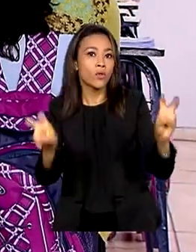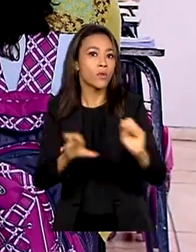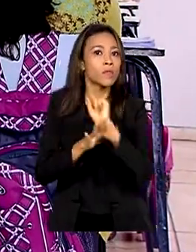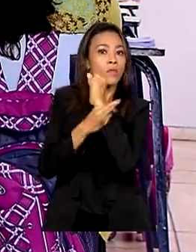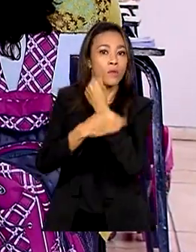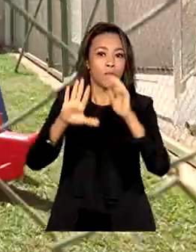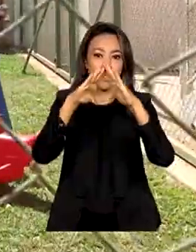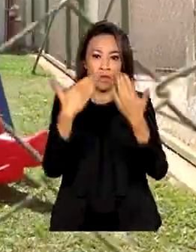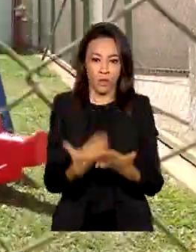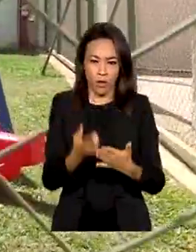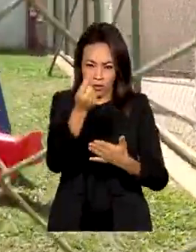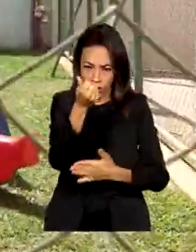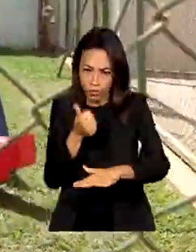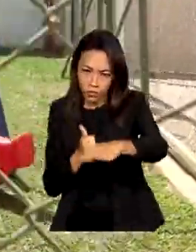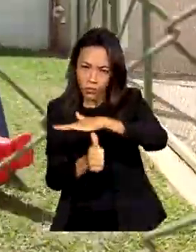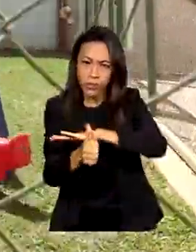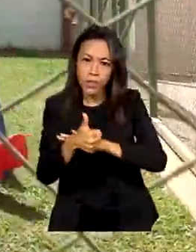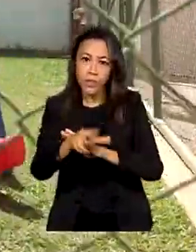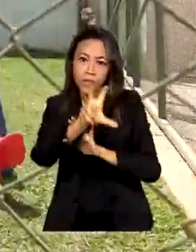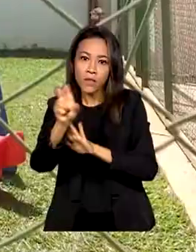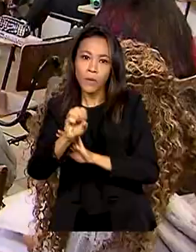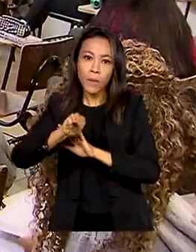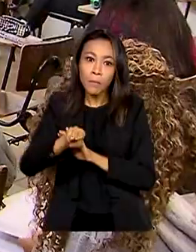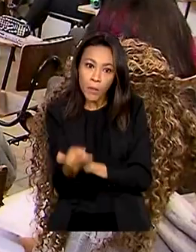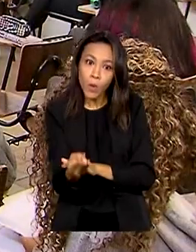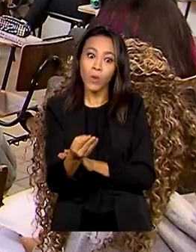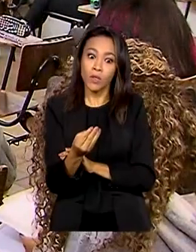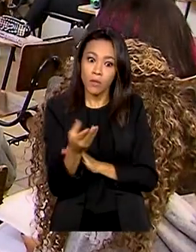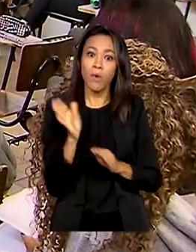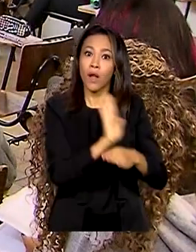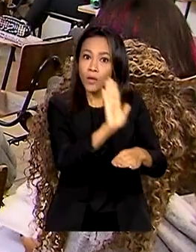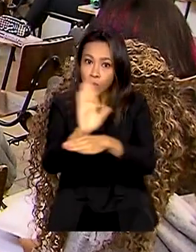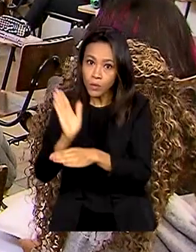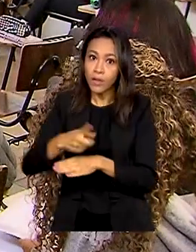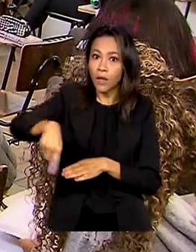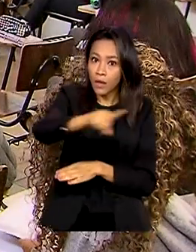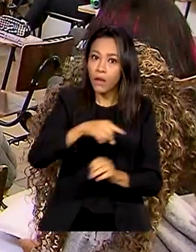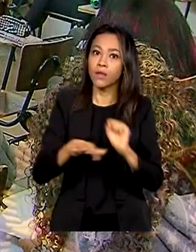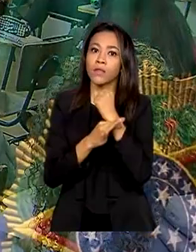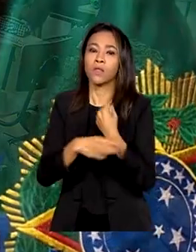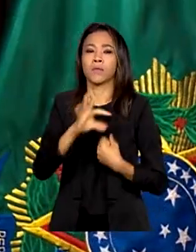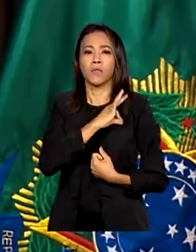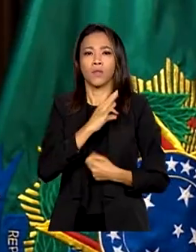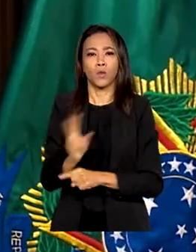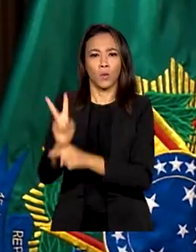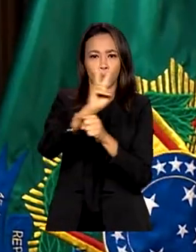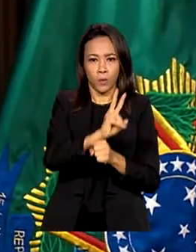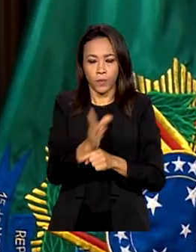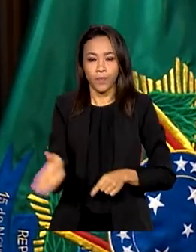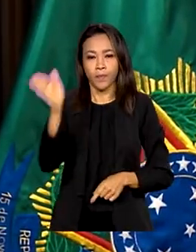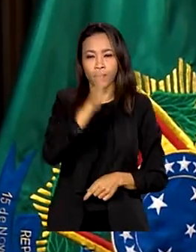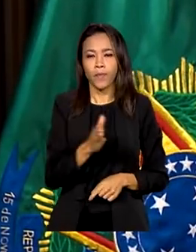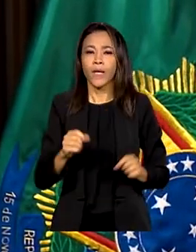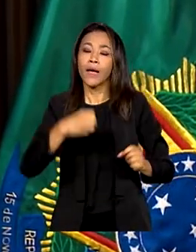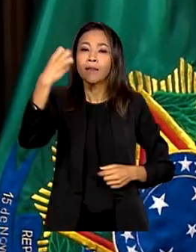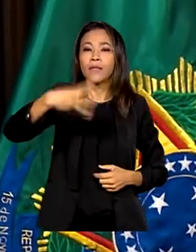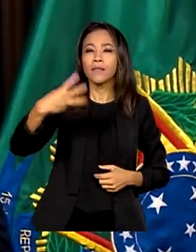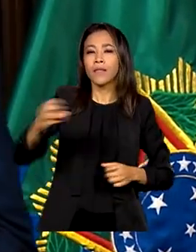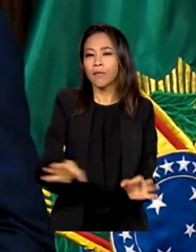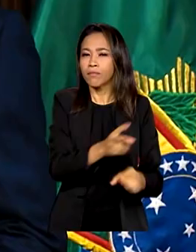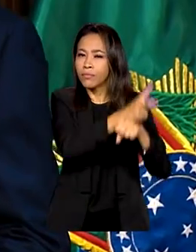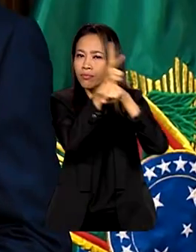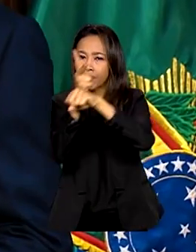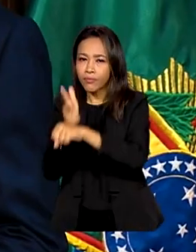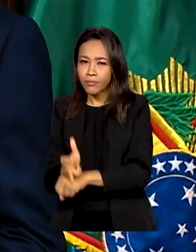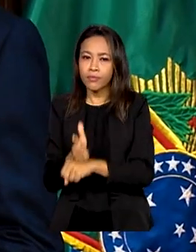investidos 150 milhões de reais para o policiamento e rondas escolares. E na terceira reportagem especial sobre os 100